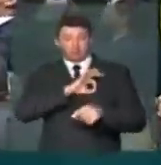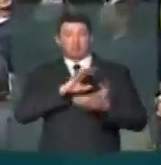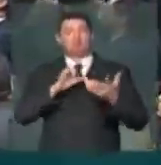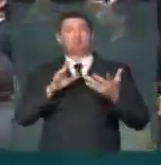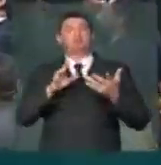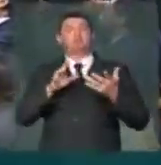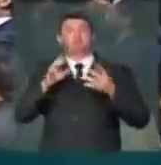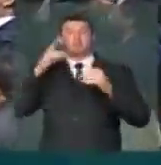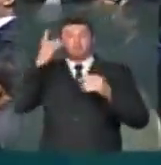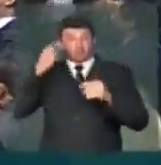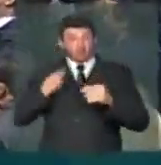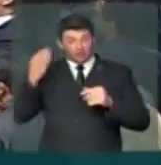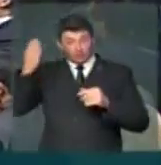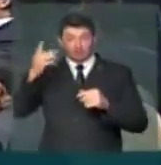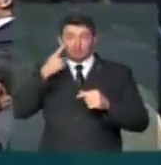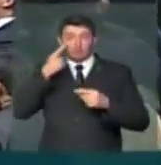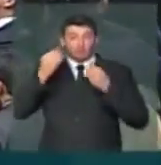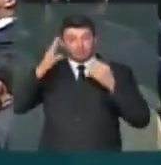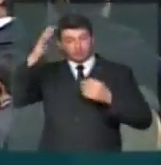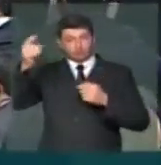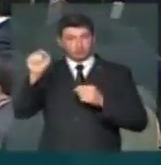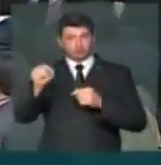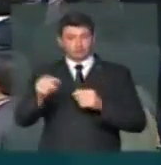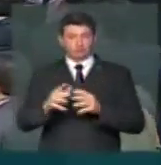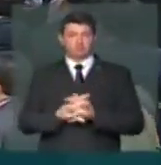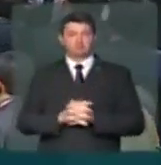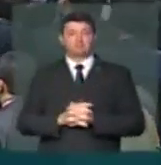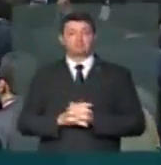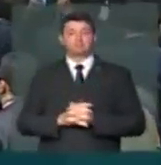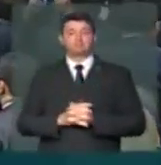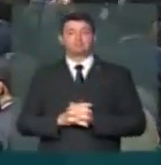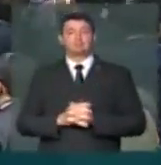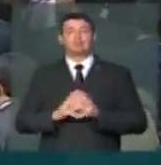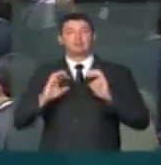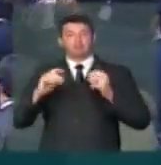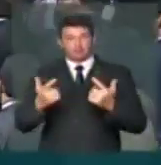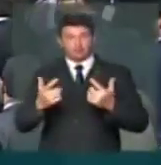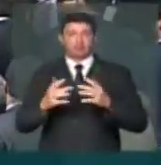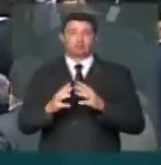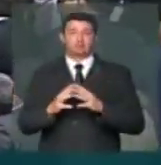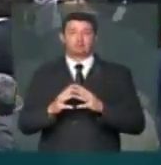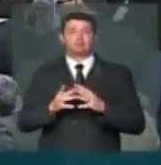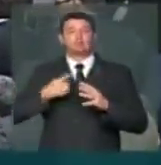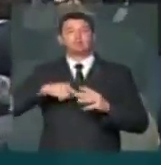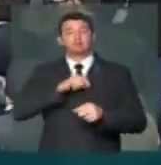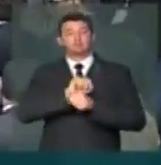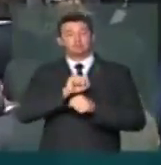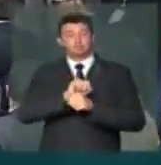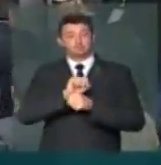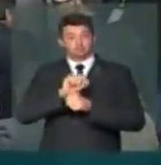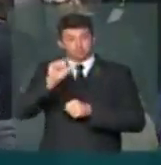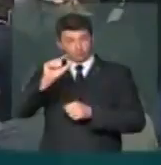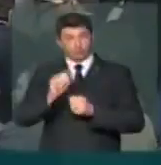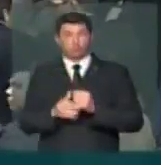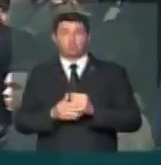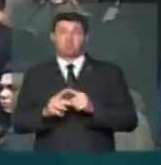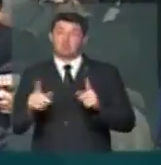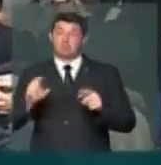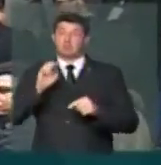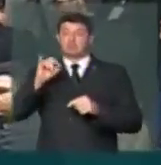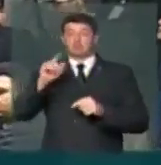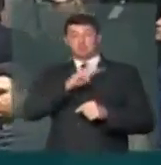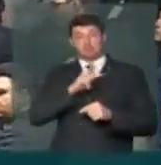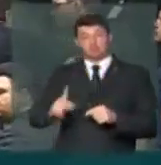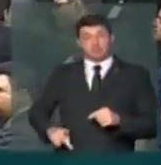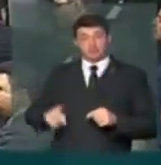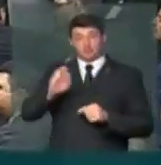legislativos para tentar contornar esse clima todo. Evidentemente que nós vamos aguardar mais alguns instantes, a não ser que o presidente